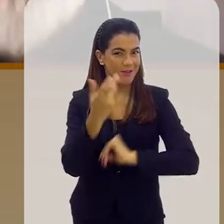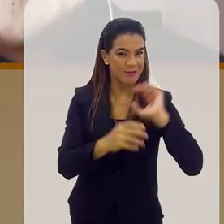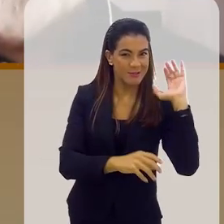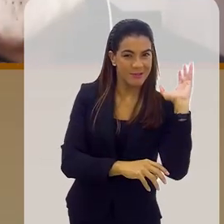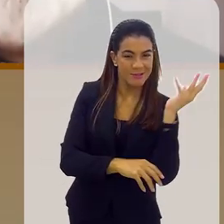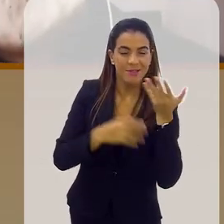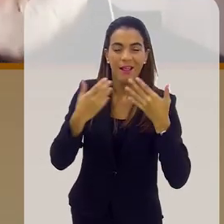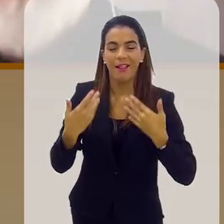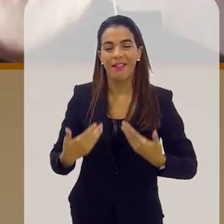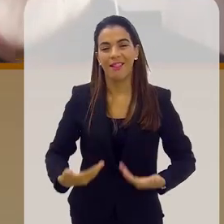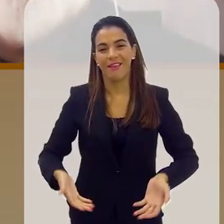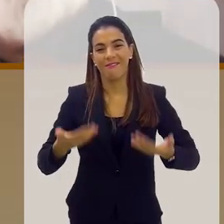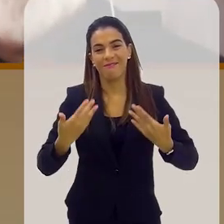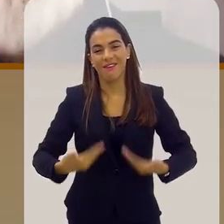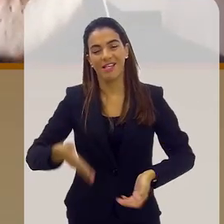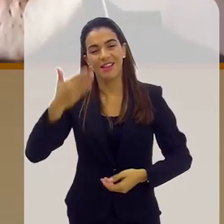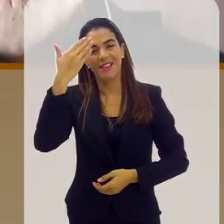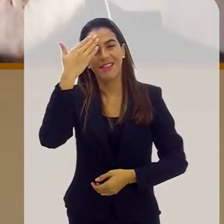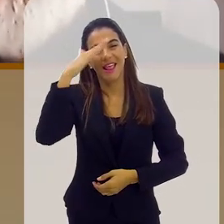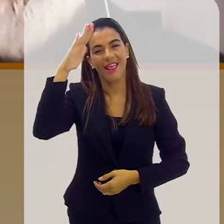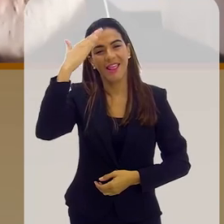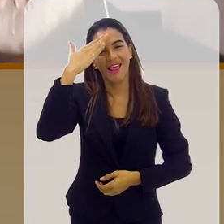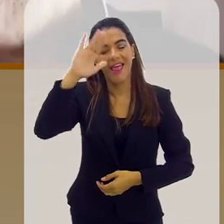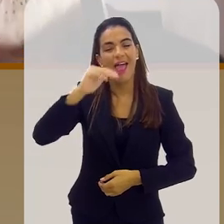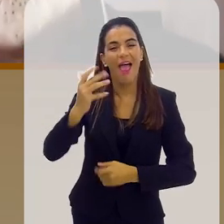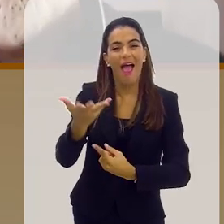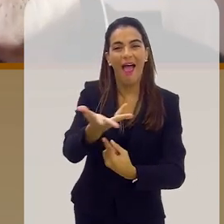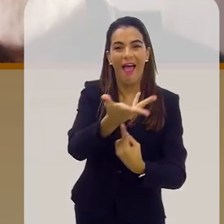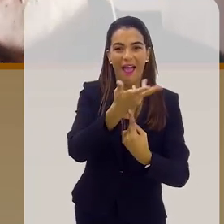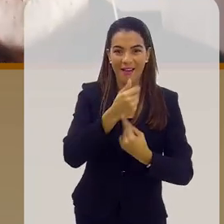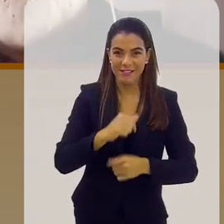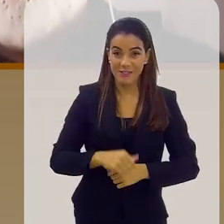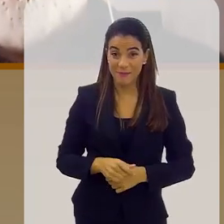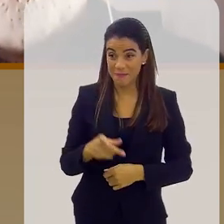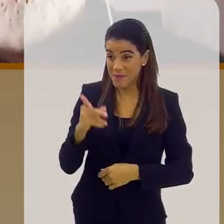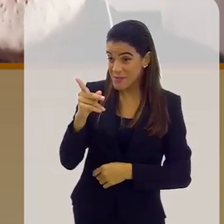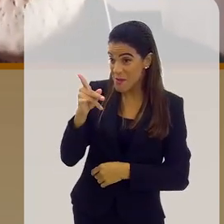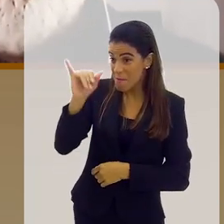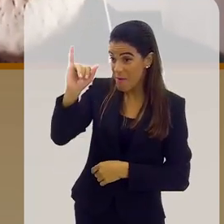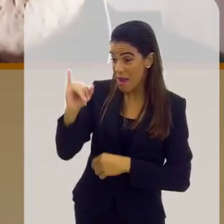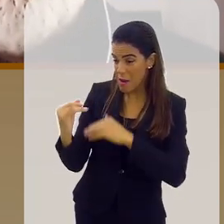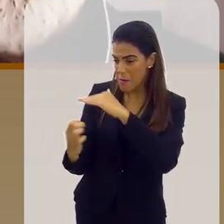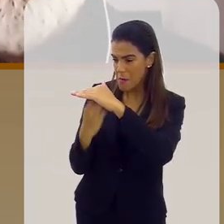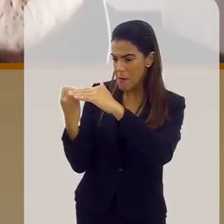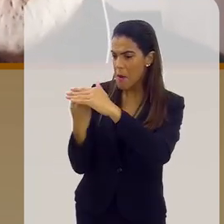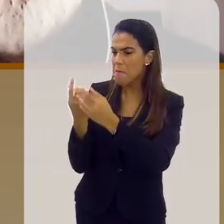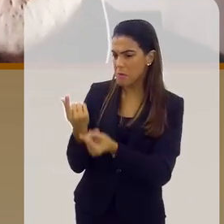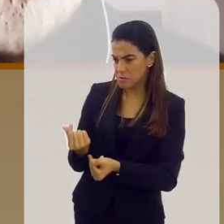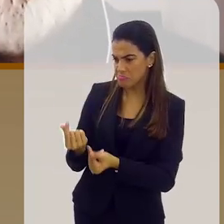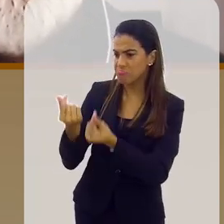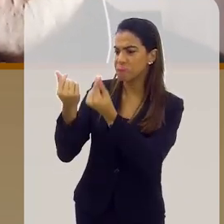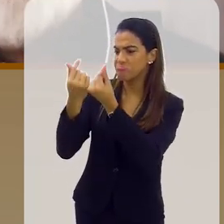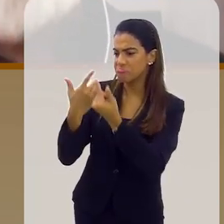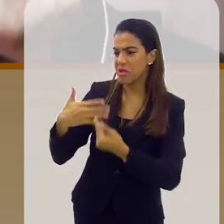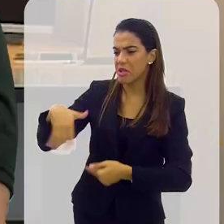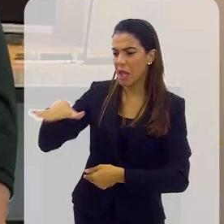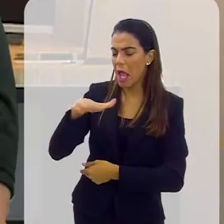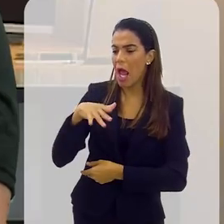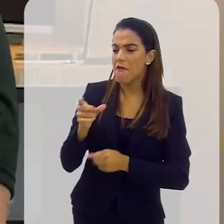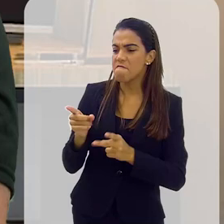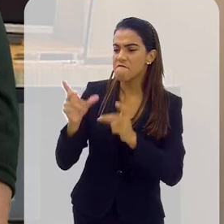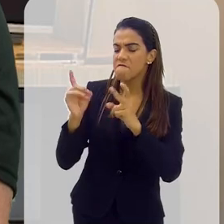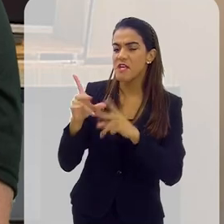natureza, de leveza, né, de entendimento de arte, tudo isso também. Seu pai era um empresário bem-sucedido, né, na área